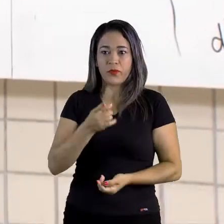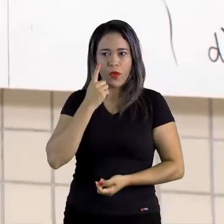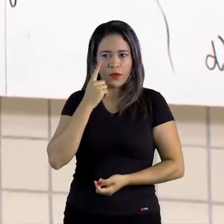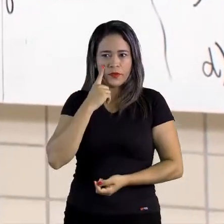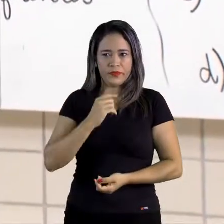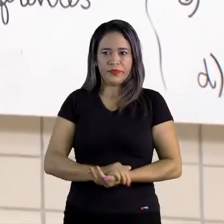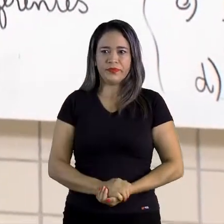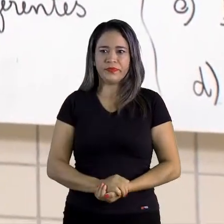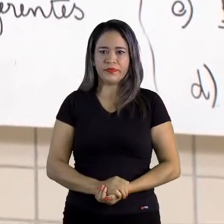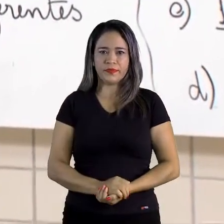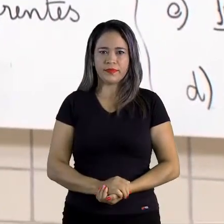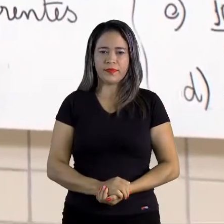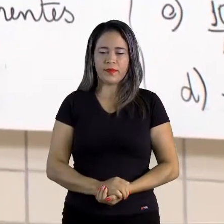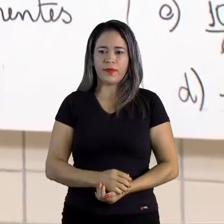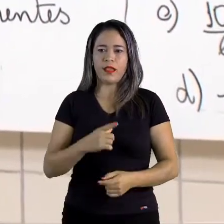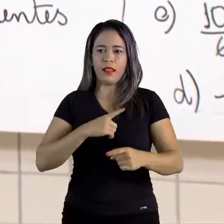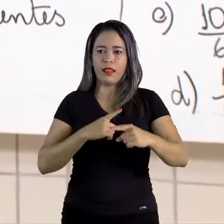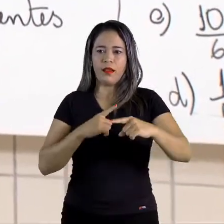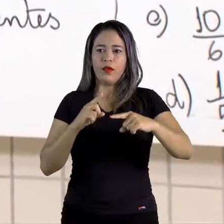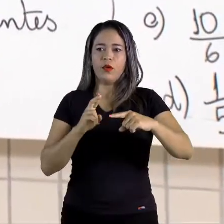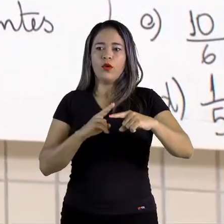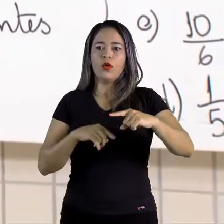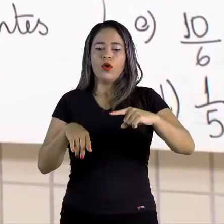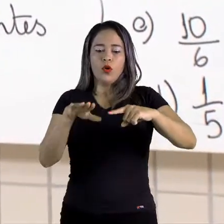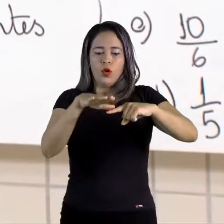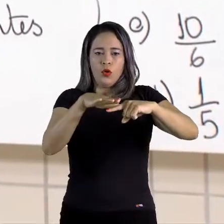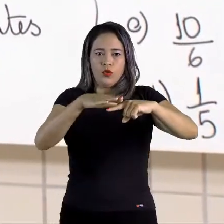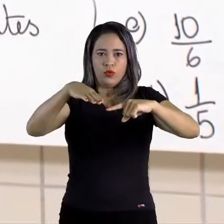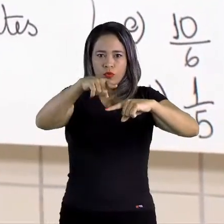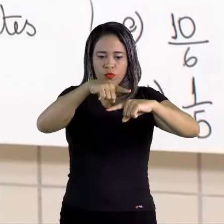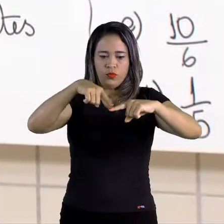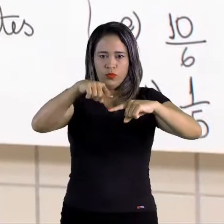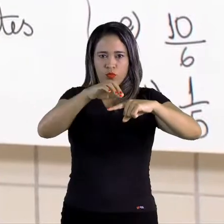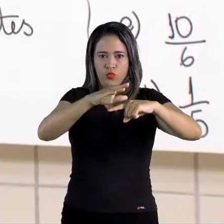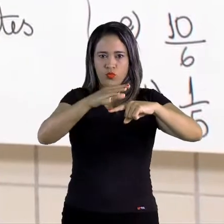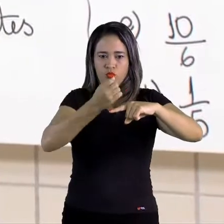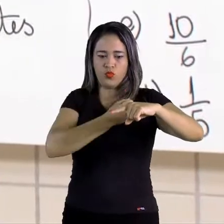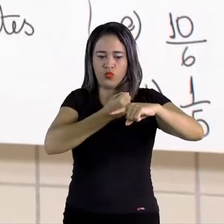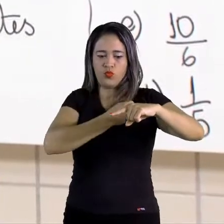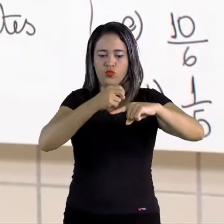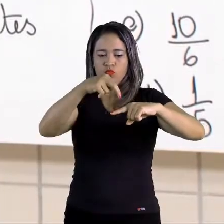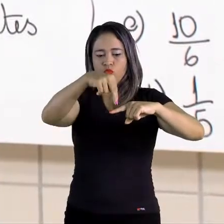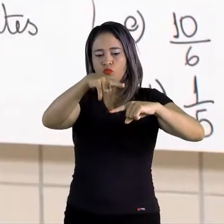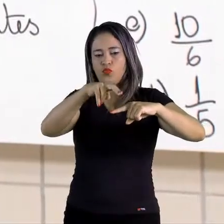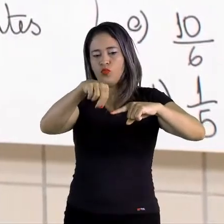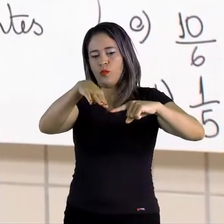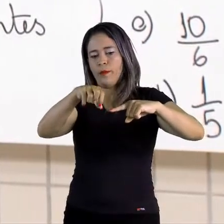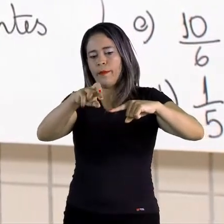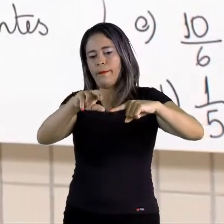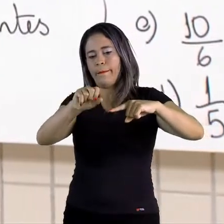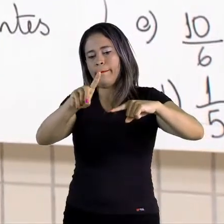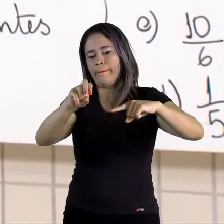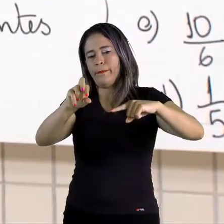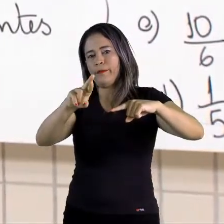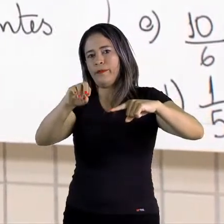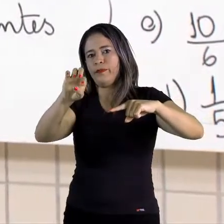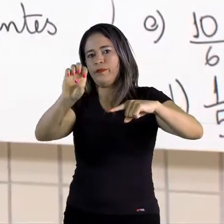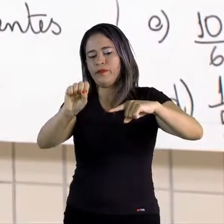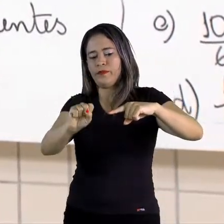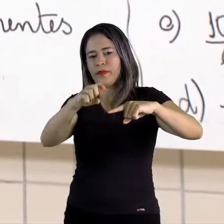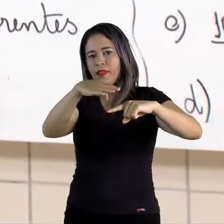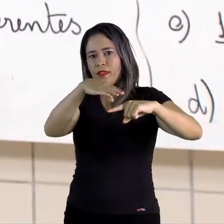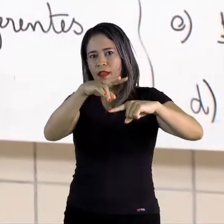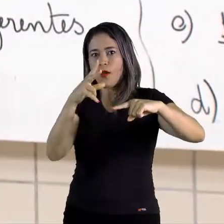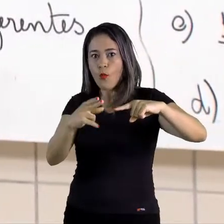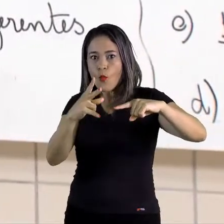temos uma condição quando os numeradores são iguais. Quando os numeradores são iguais,